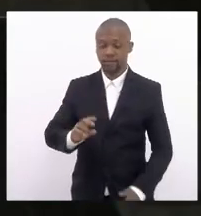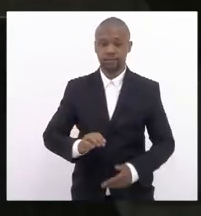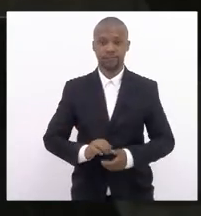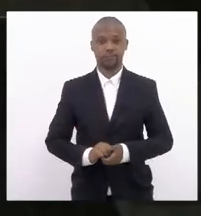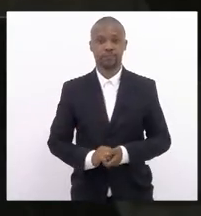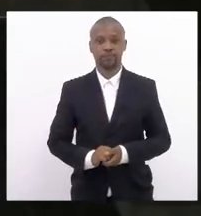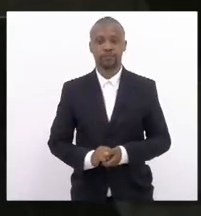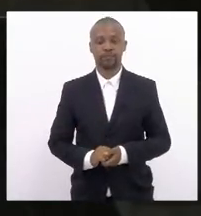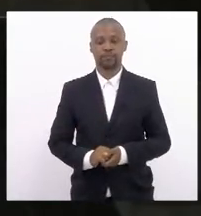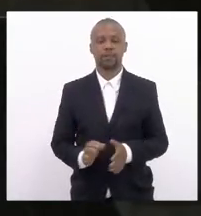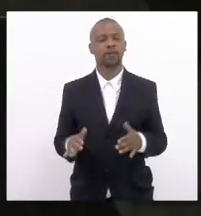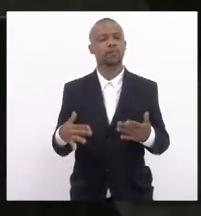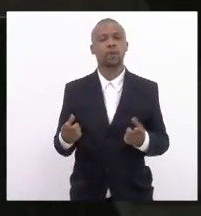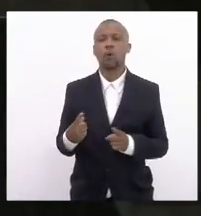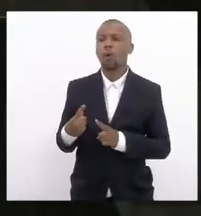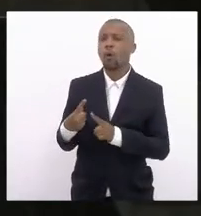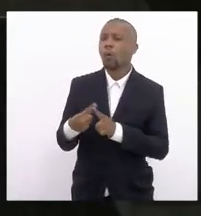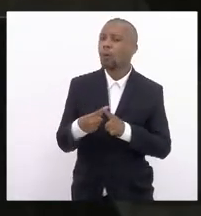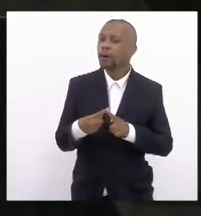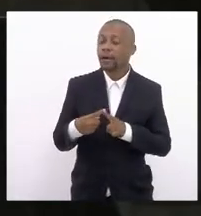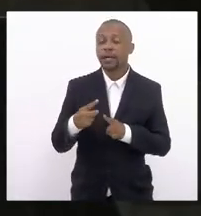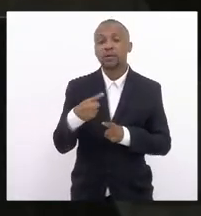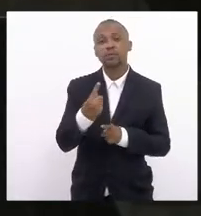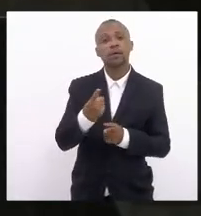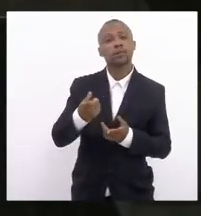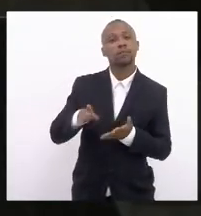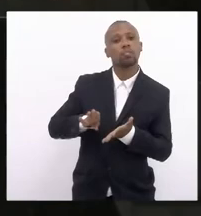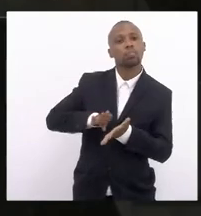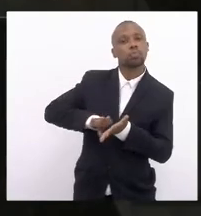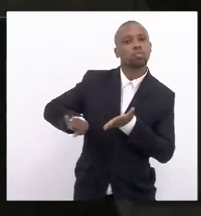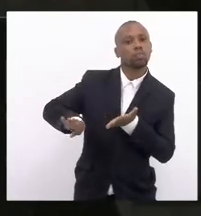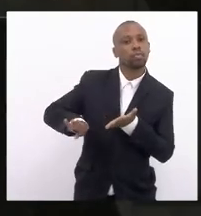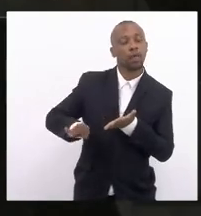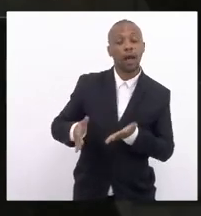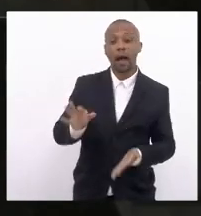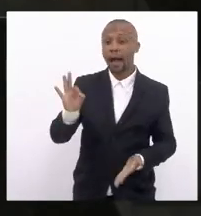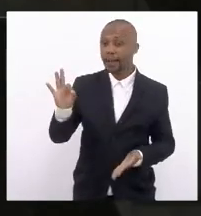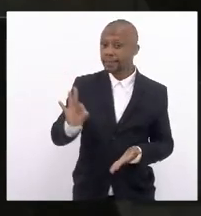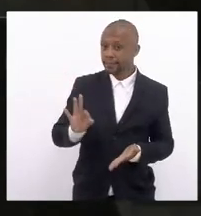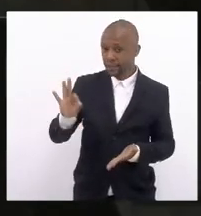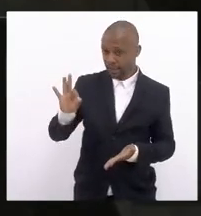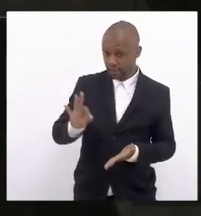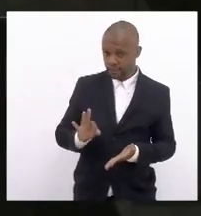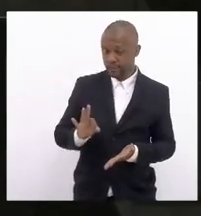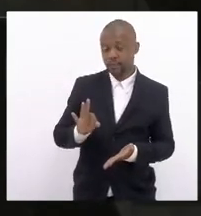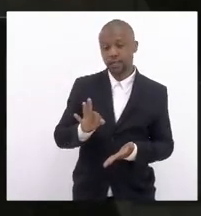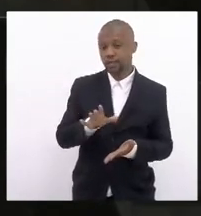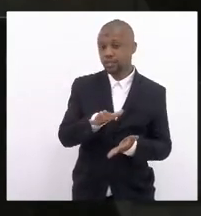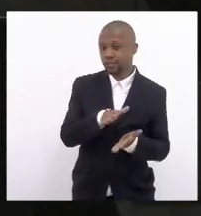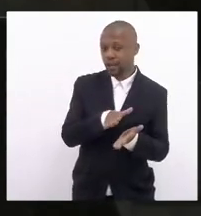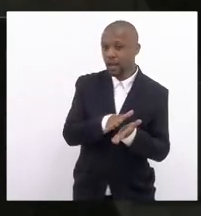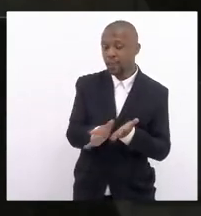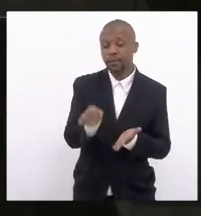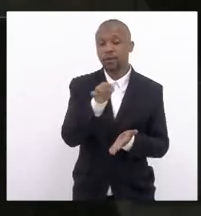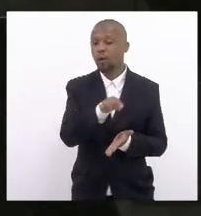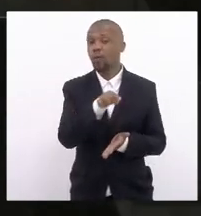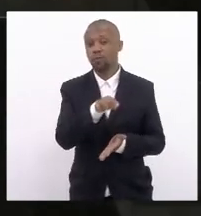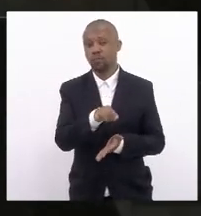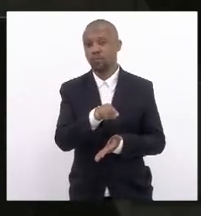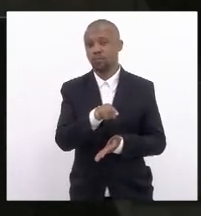E por que estamos excluindo a taxa de emissão do CRLV? Porque com